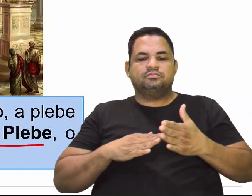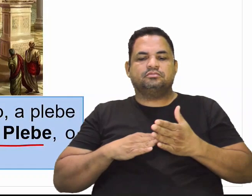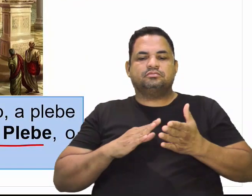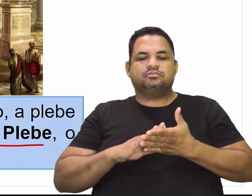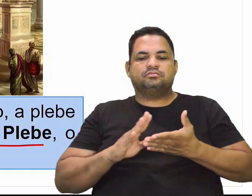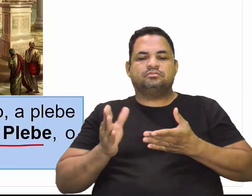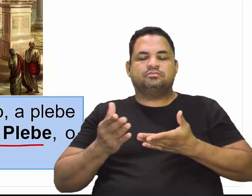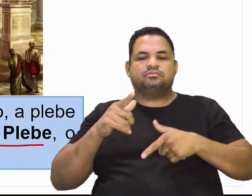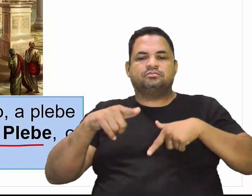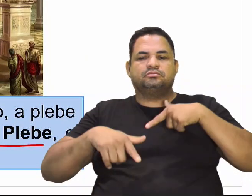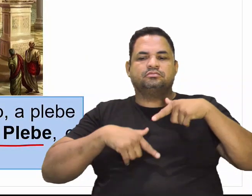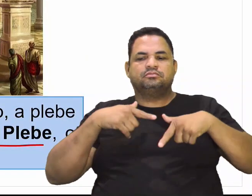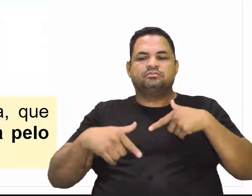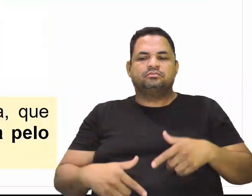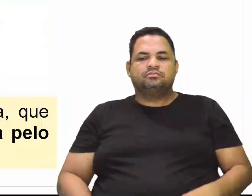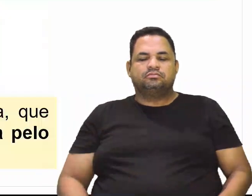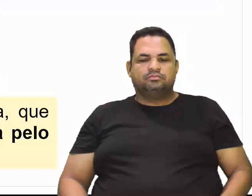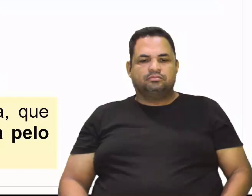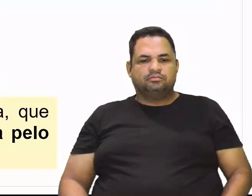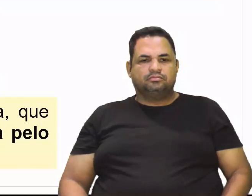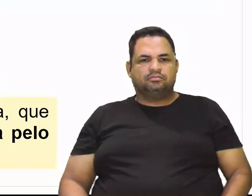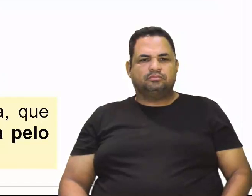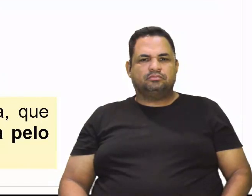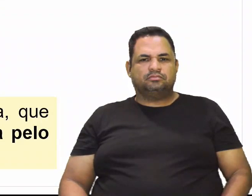sobre qualquer ação.